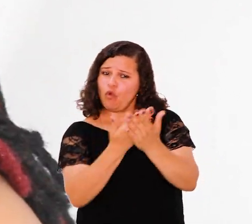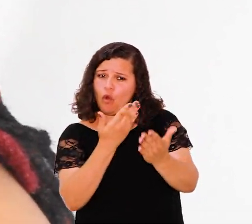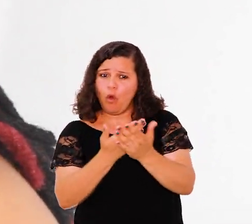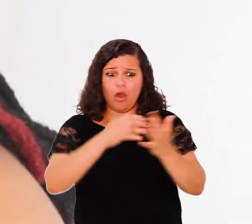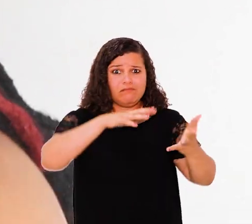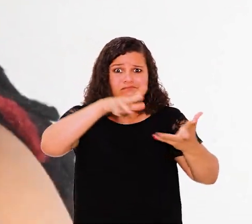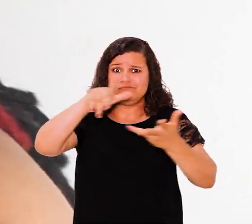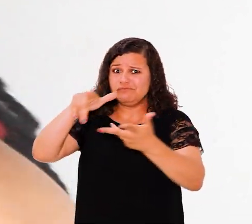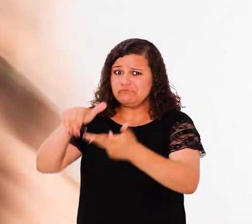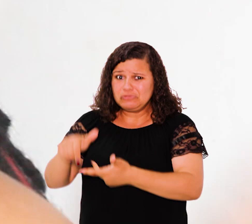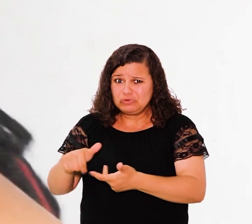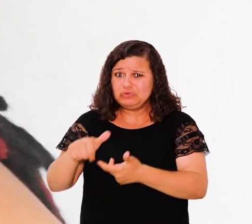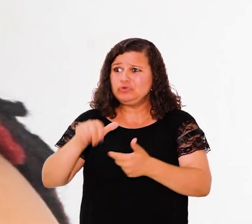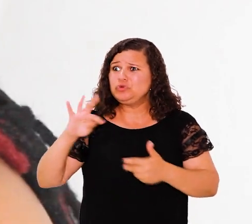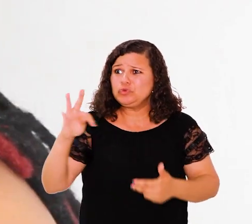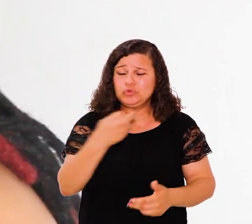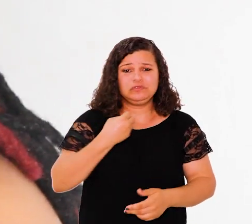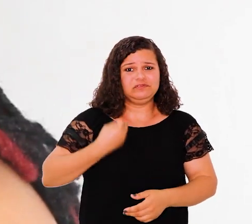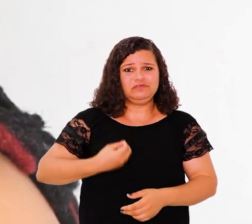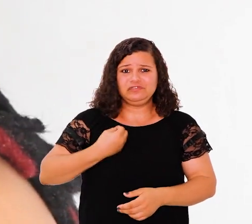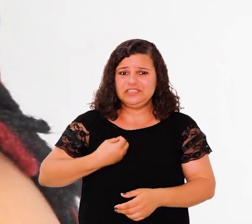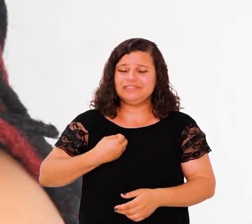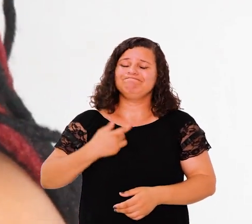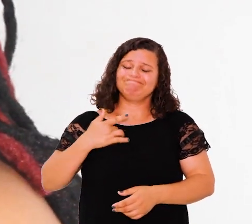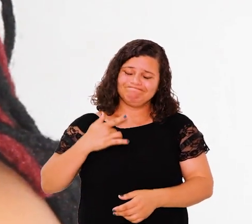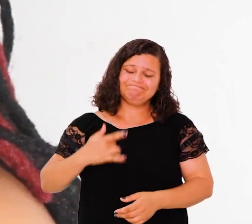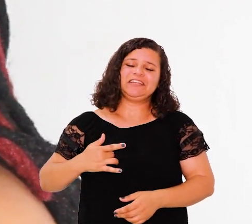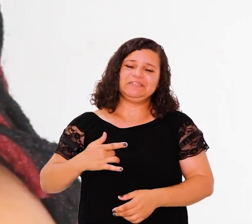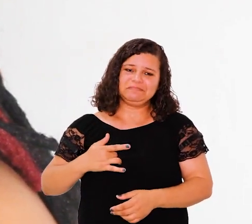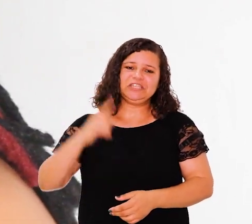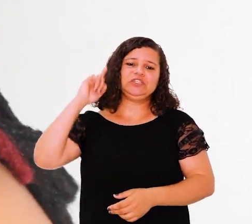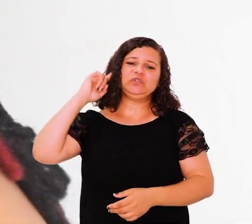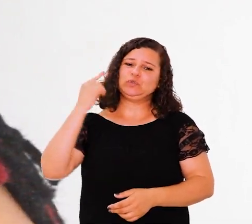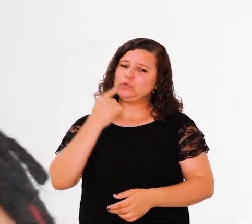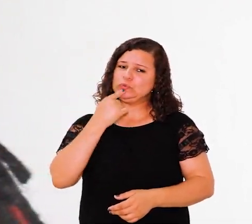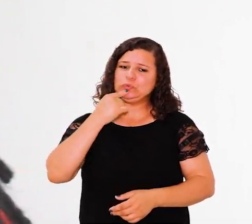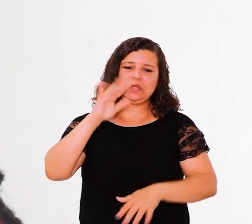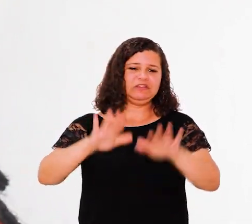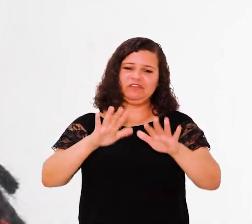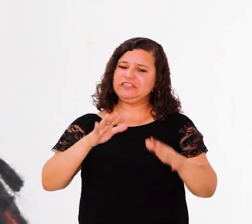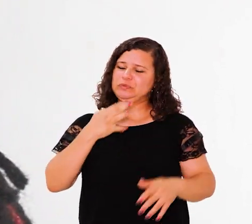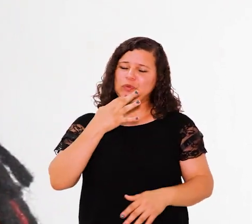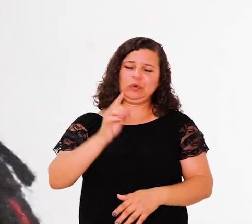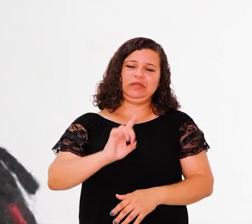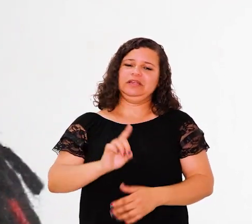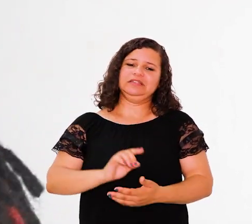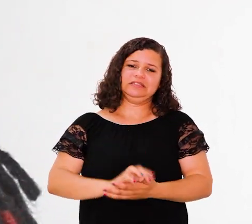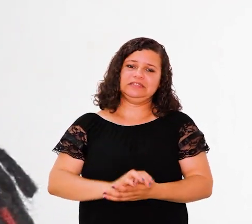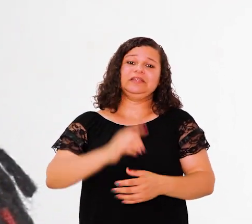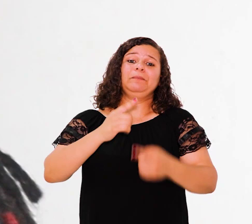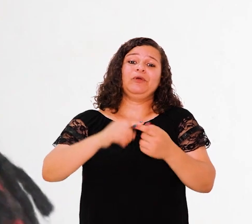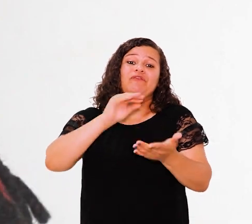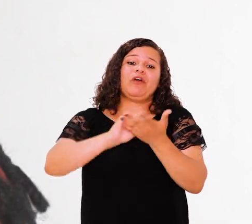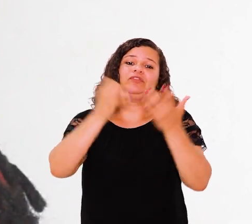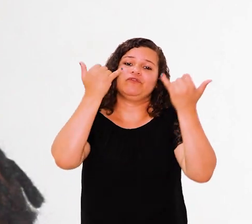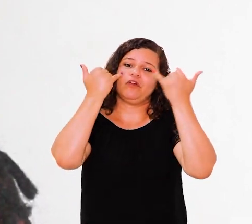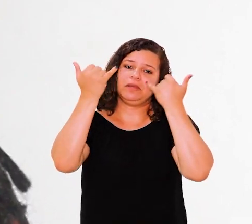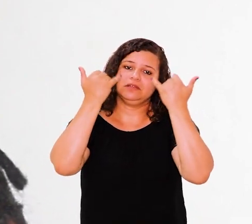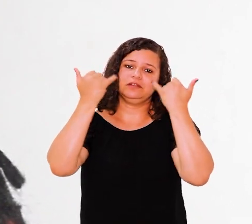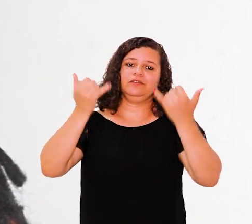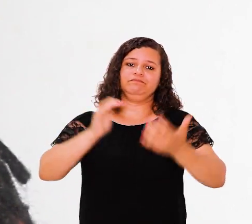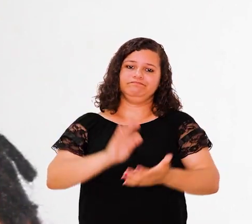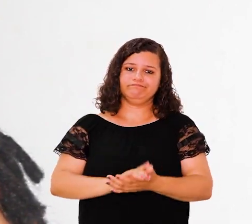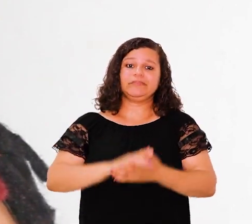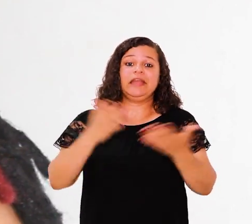da escola, coisas do mundo, tudo da vida. Infelizmente, os surdos ainda não dominam totalmente, justamente porque é